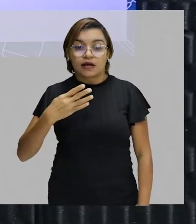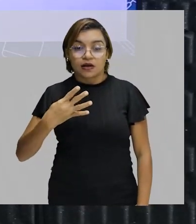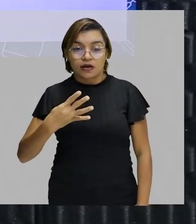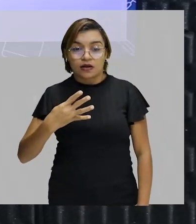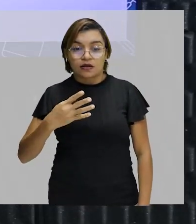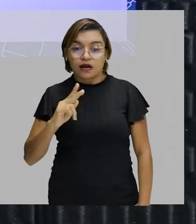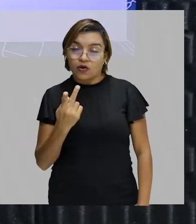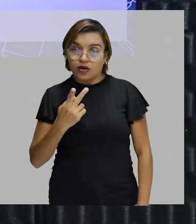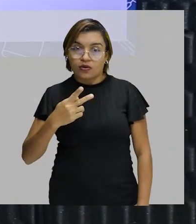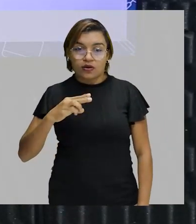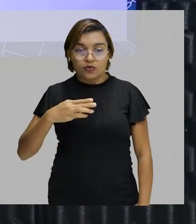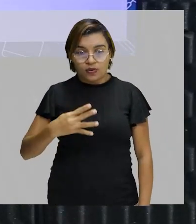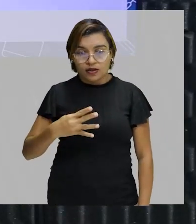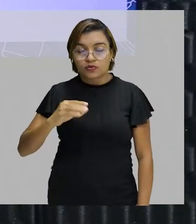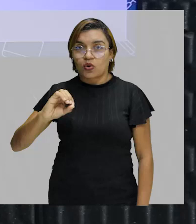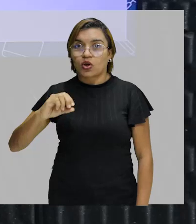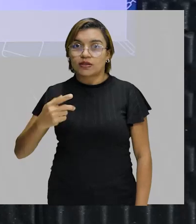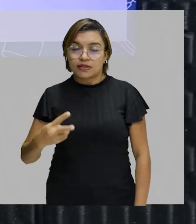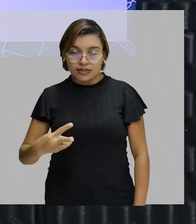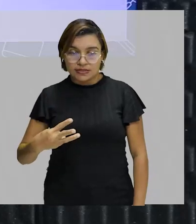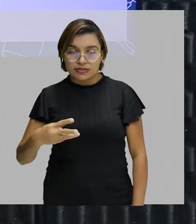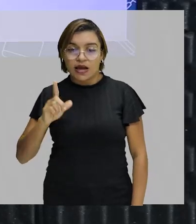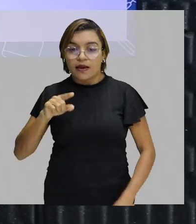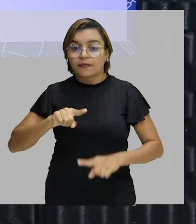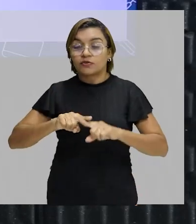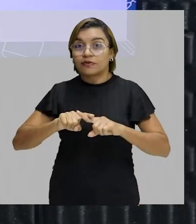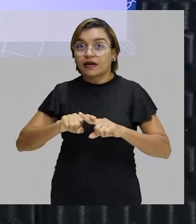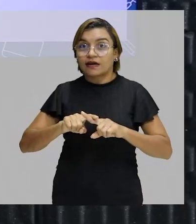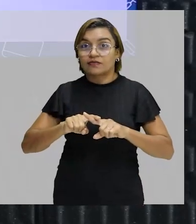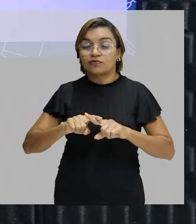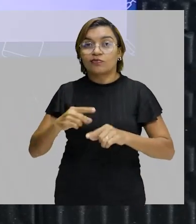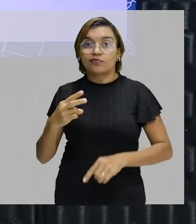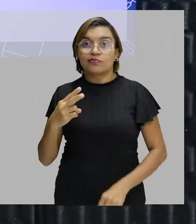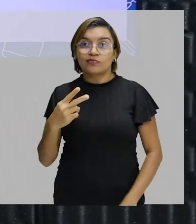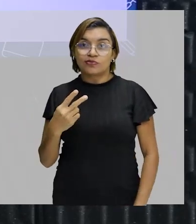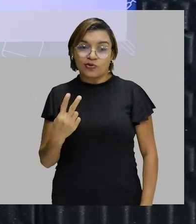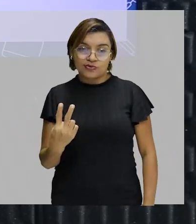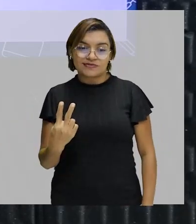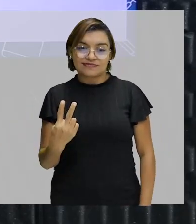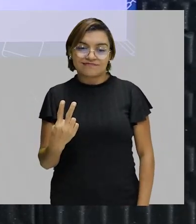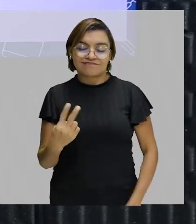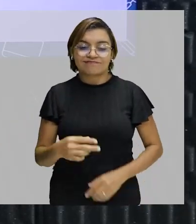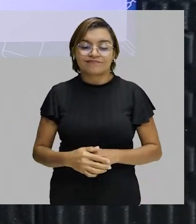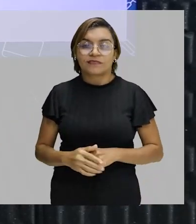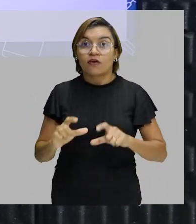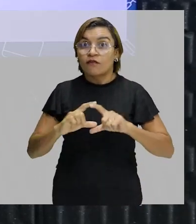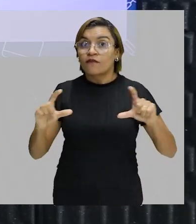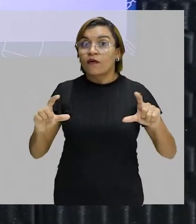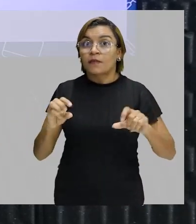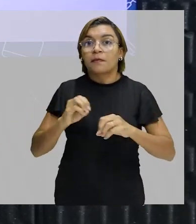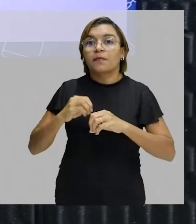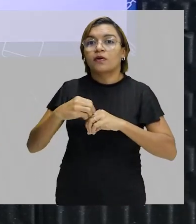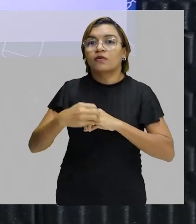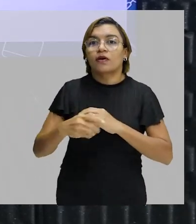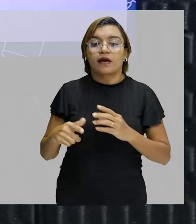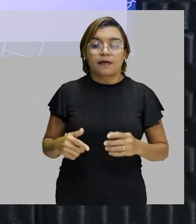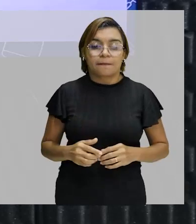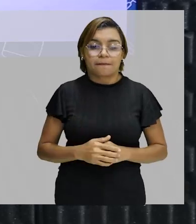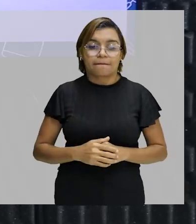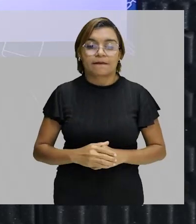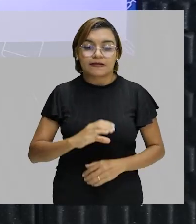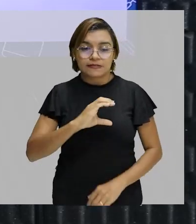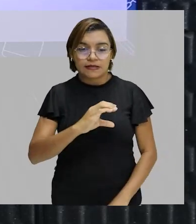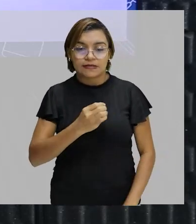C3H4O3, vai ser multiplicada por um fator 2, certo? Então, qual vai ser a fórmula molecular?